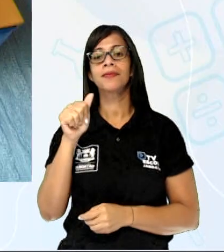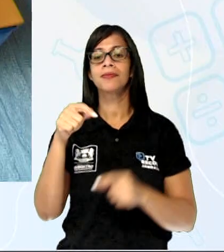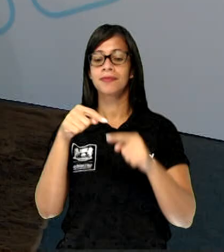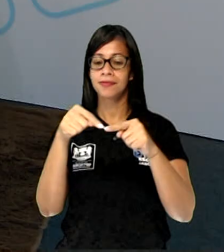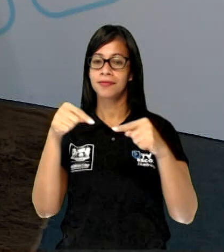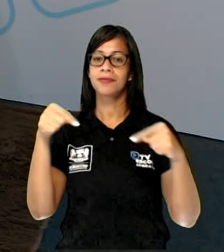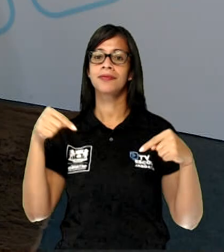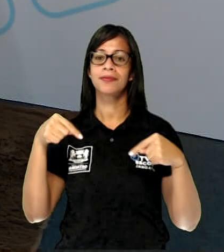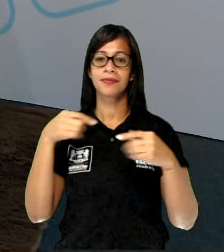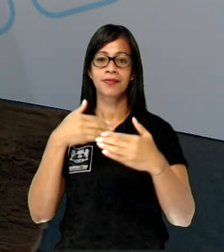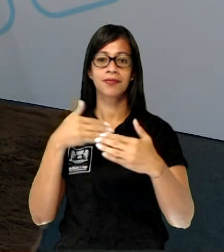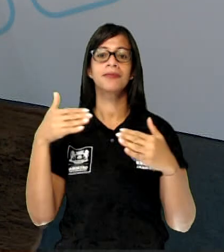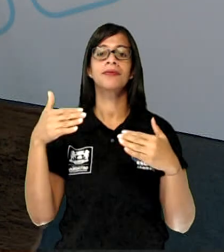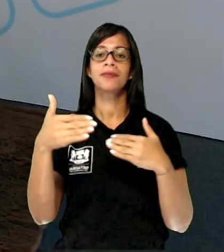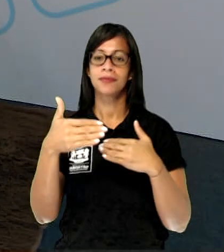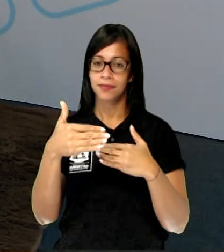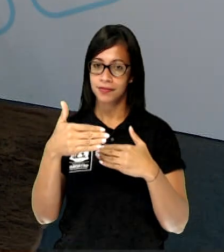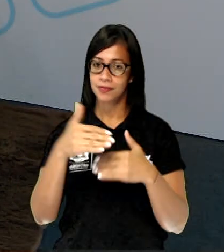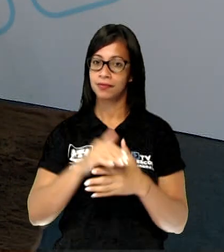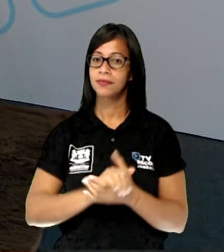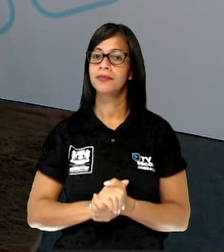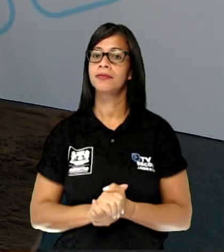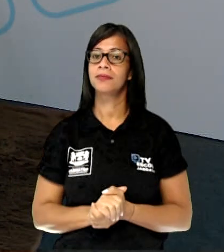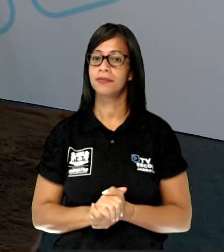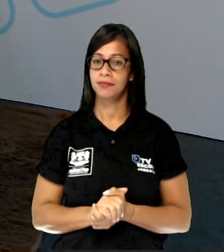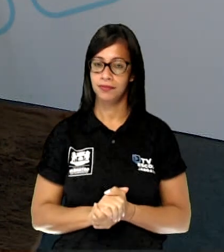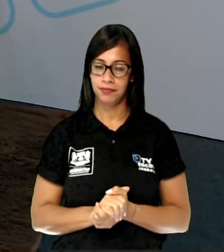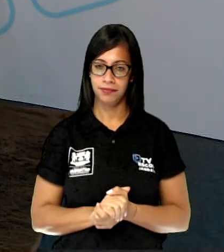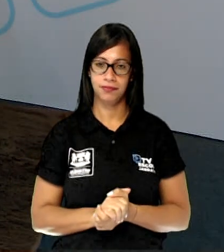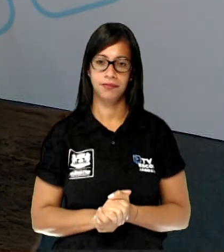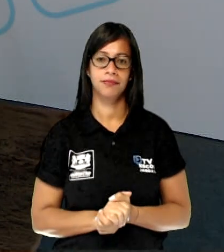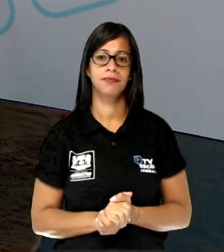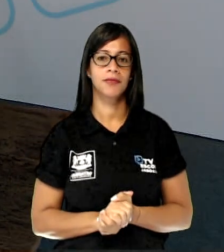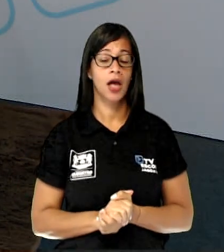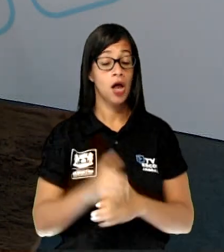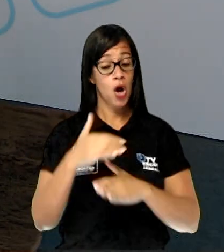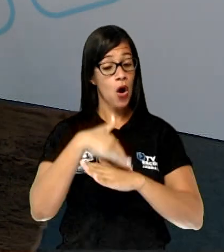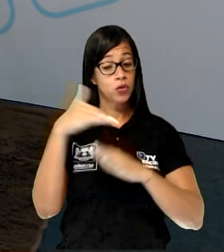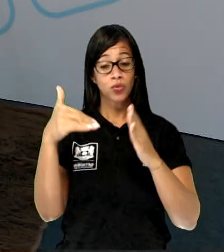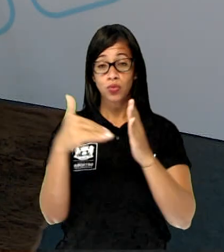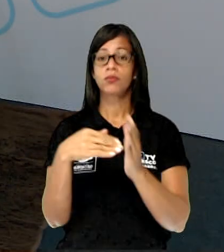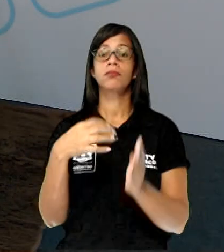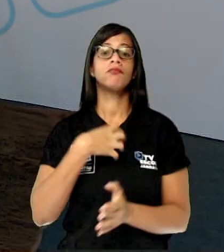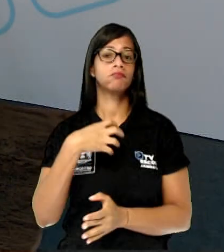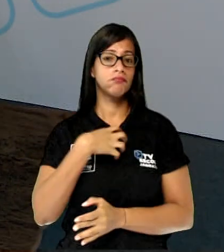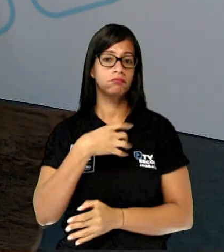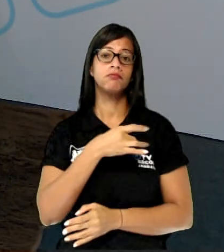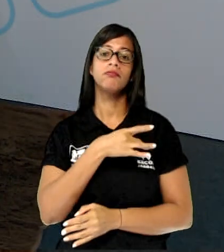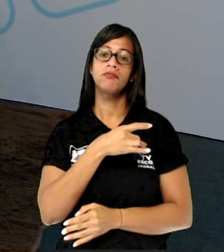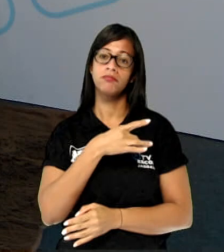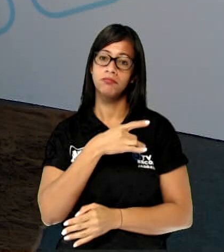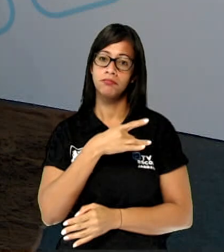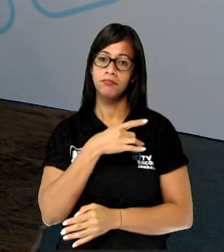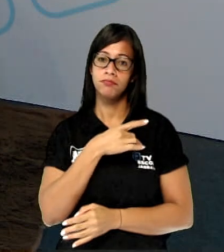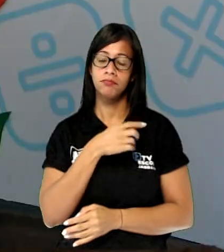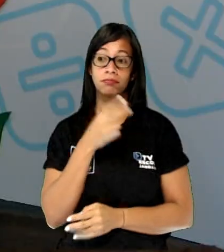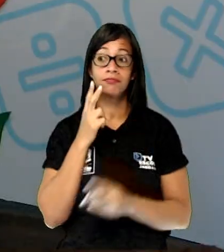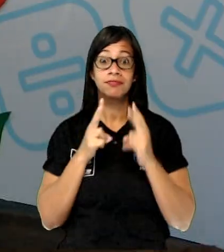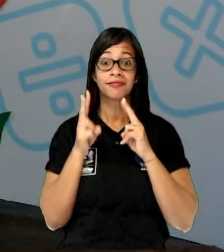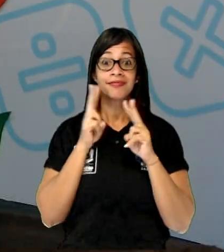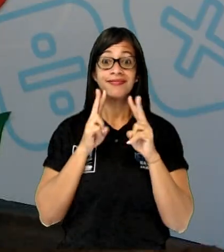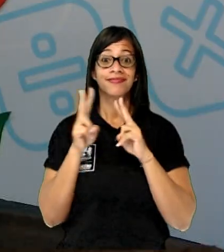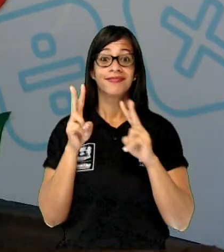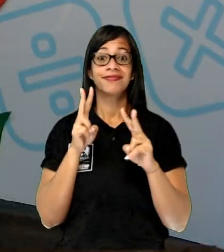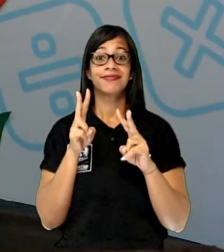não vamos nos impedir de sentir medo, porque como eu já falei, todos nós já sentimos. Olha só, eita, esse aqui eu não tinha